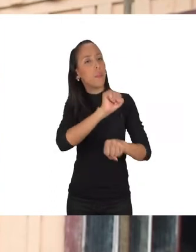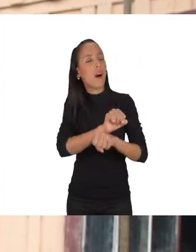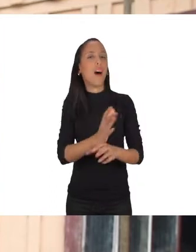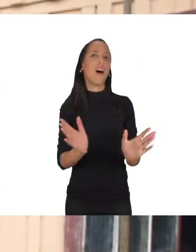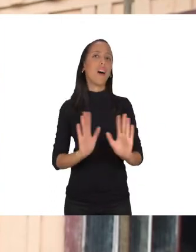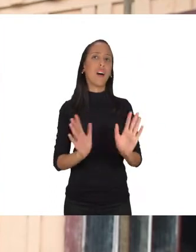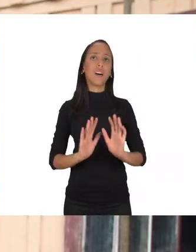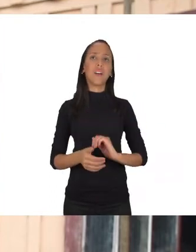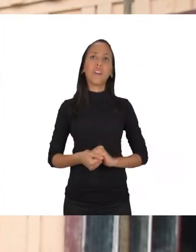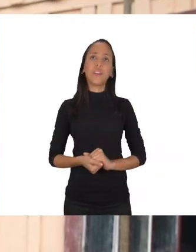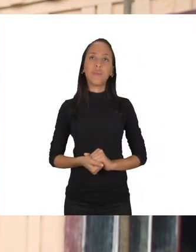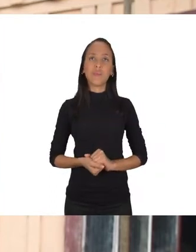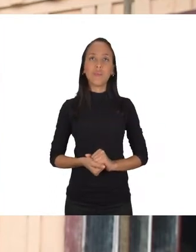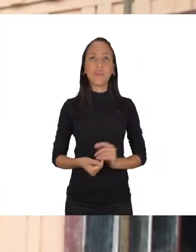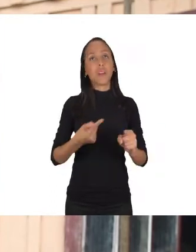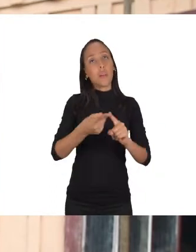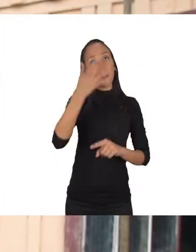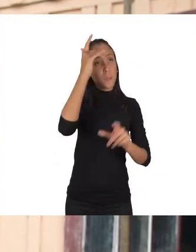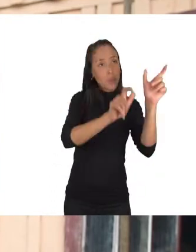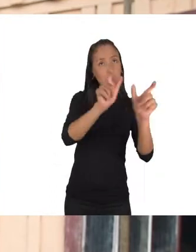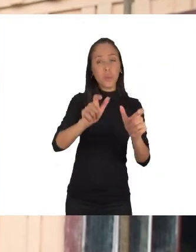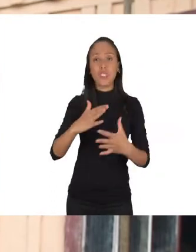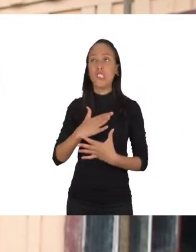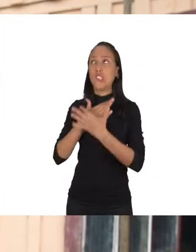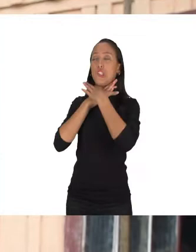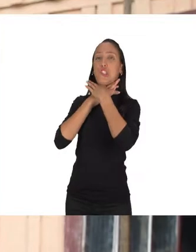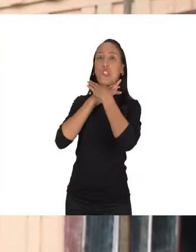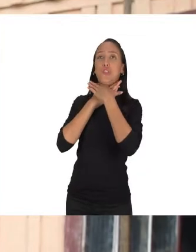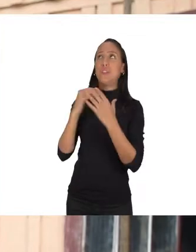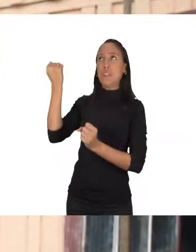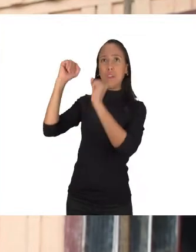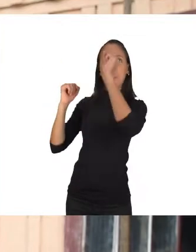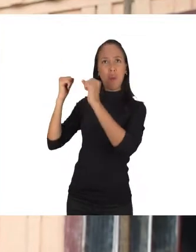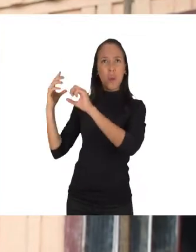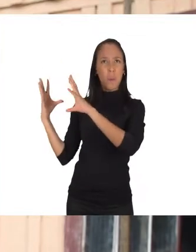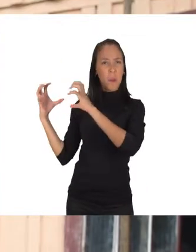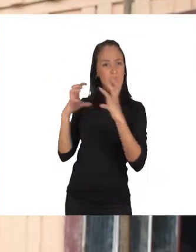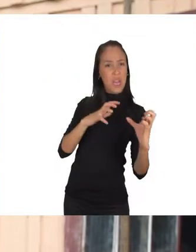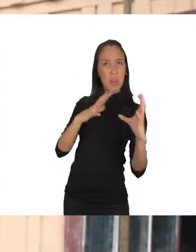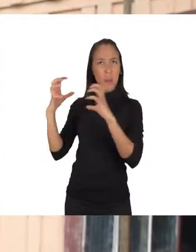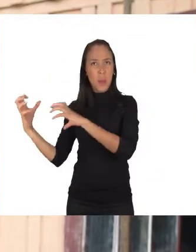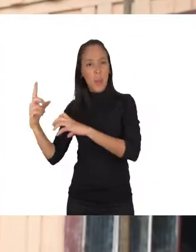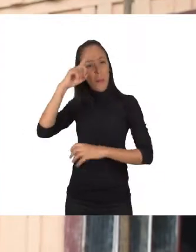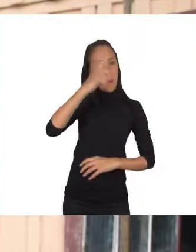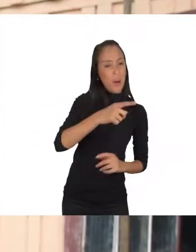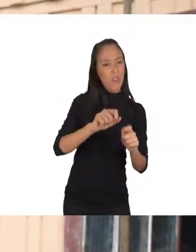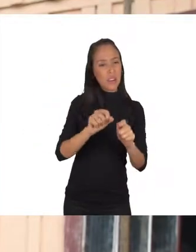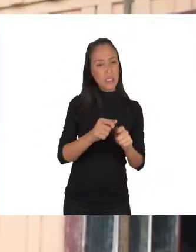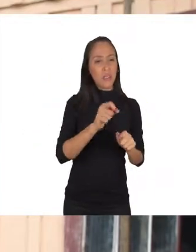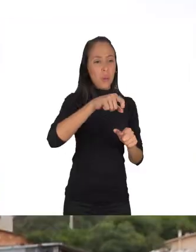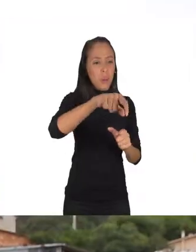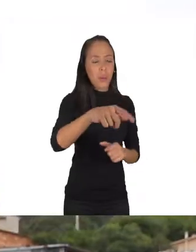praga. Mas o produtor está endividado com a firma quase está brigando, quase se obriga para plantar,